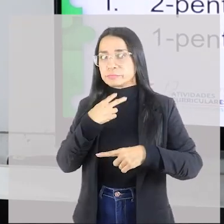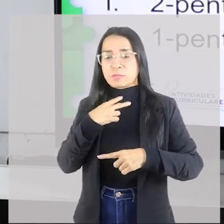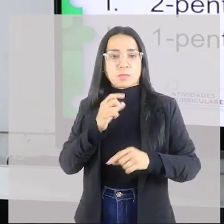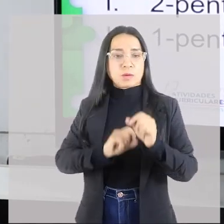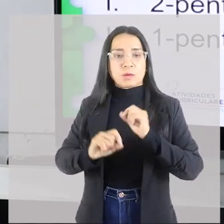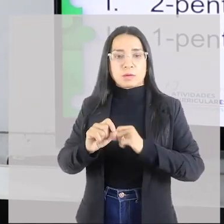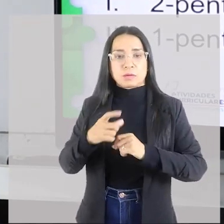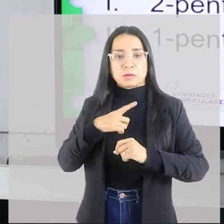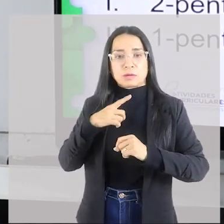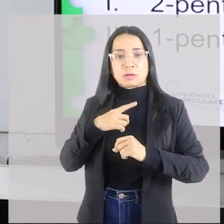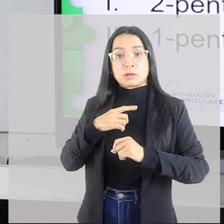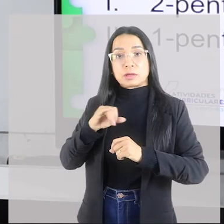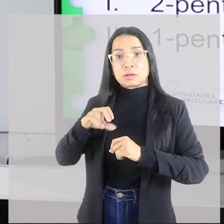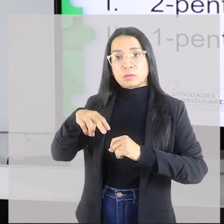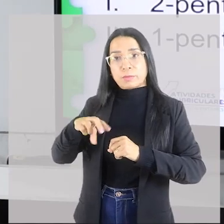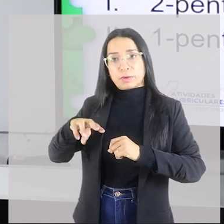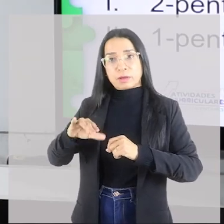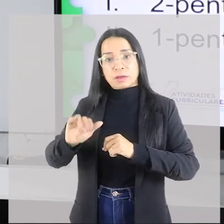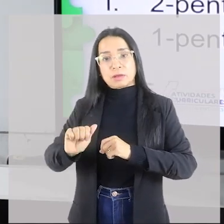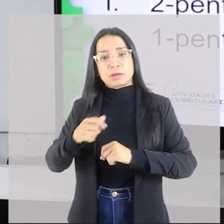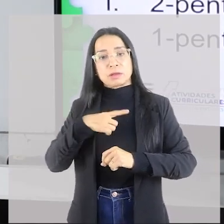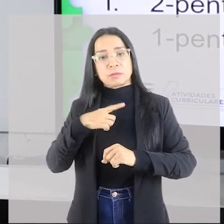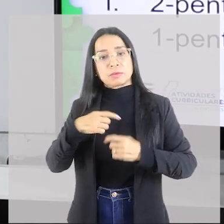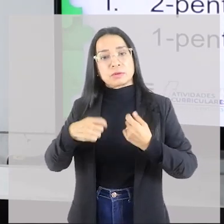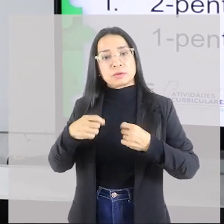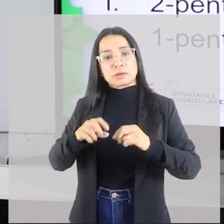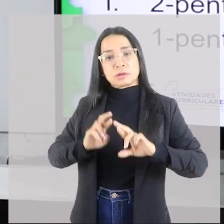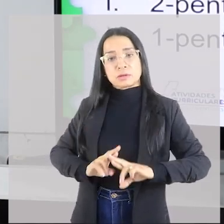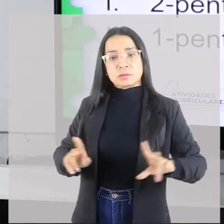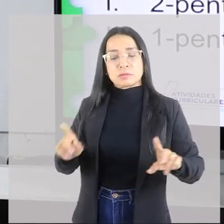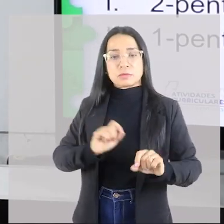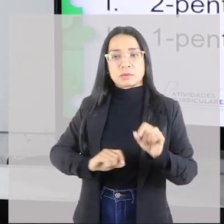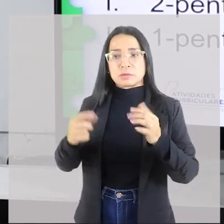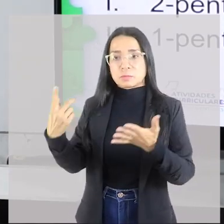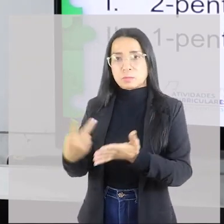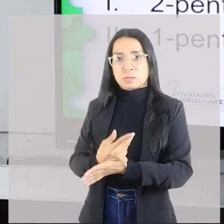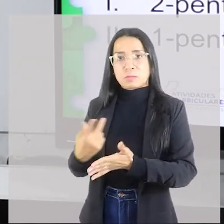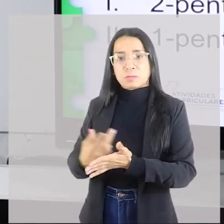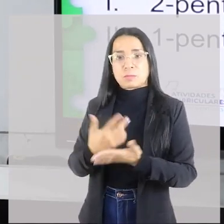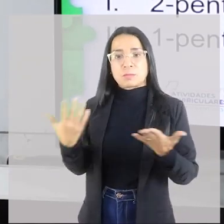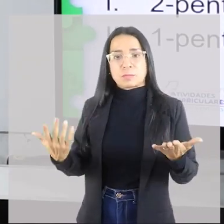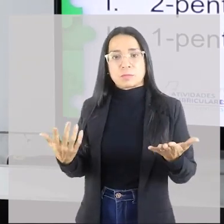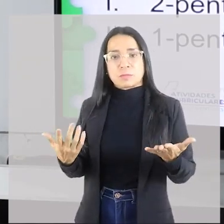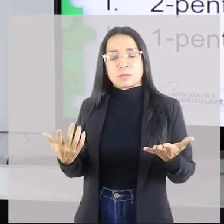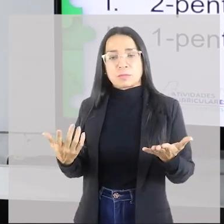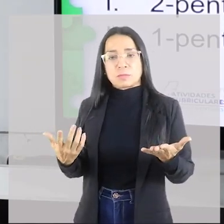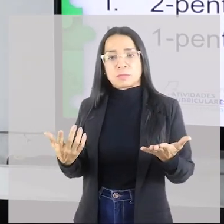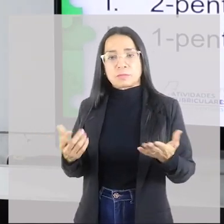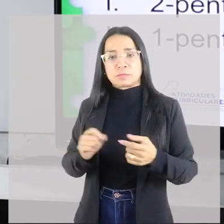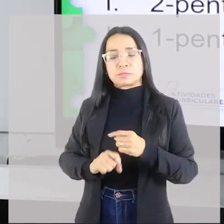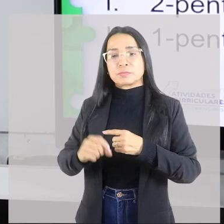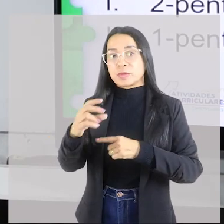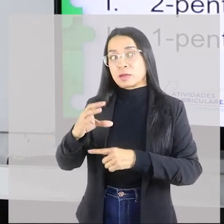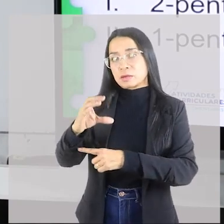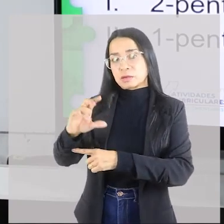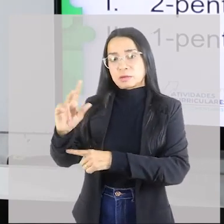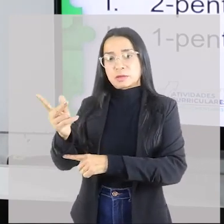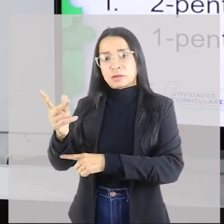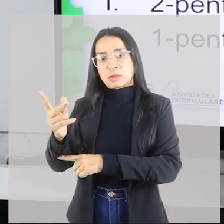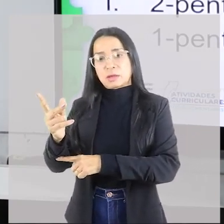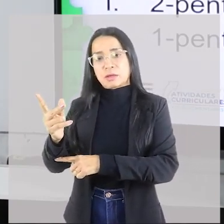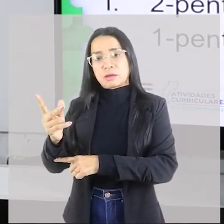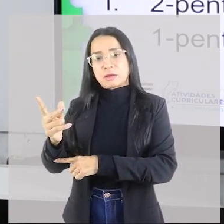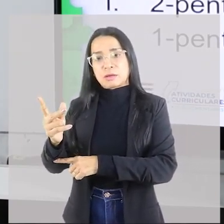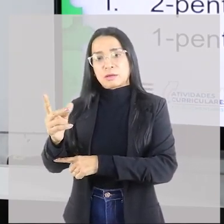Para ter isomeria geométrica, esse ligante tem que ser diferente desse. Não pode, tá errado, bem ali. Mesmo que desse lado, bem aqui, você continue 1,